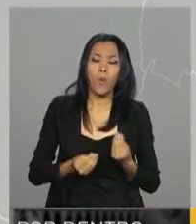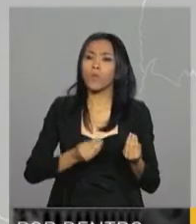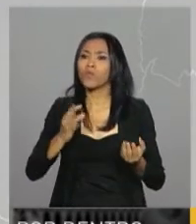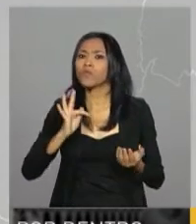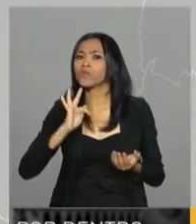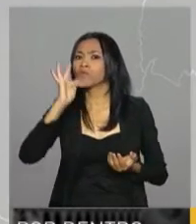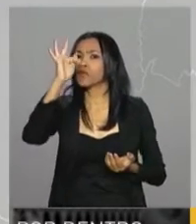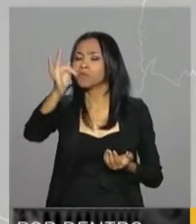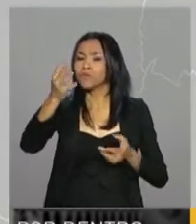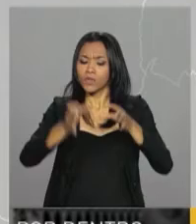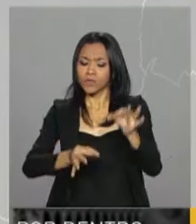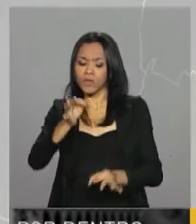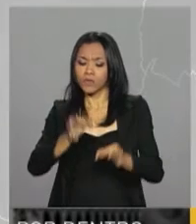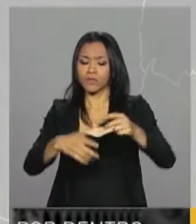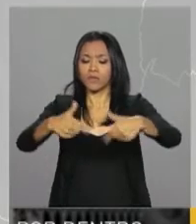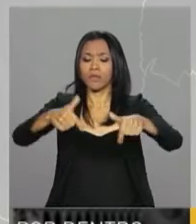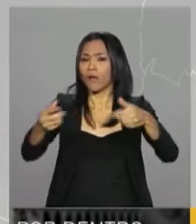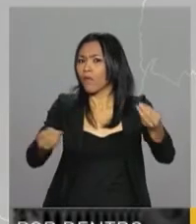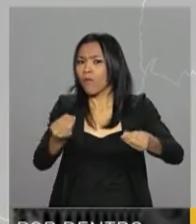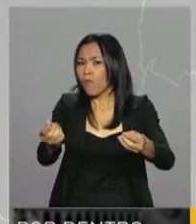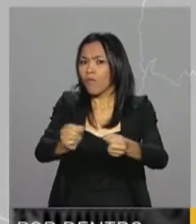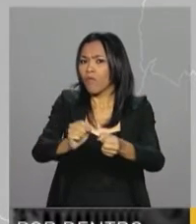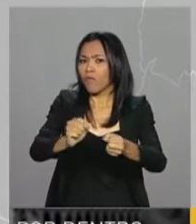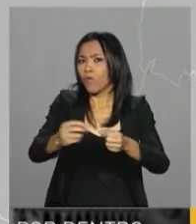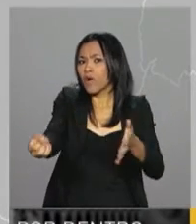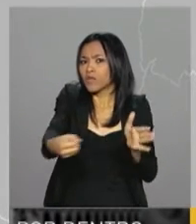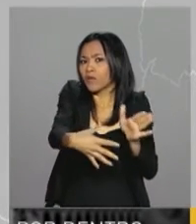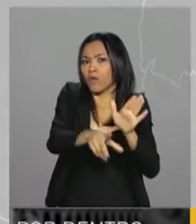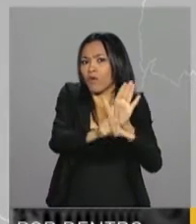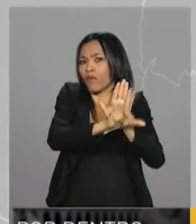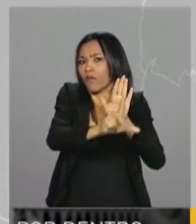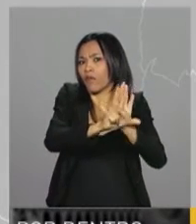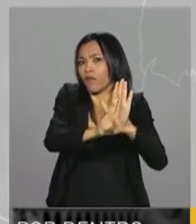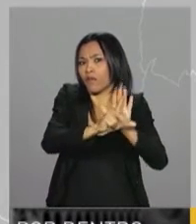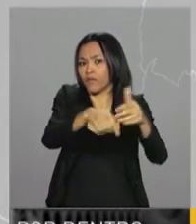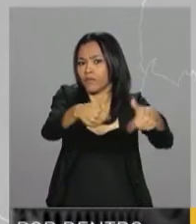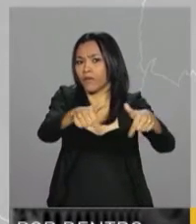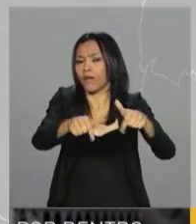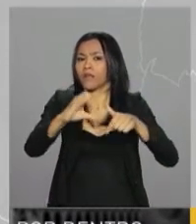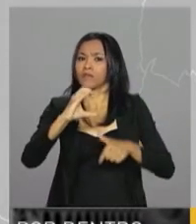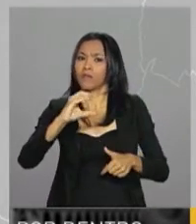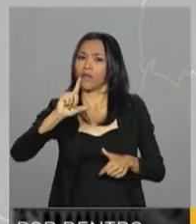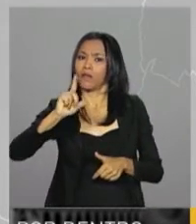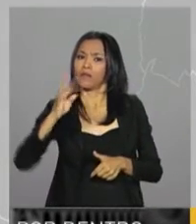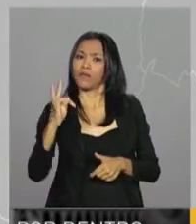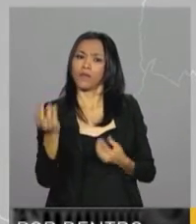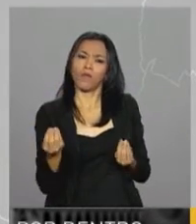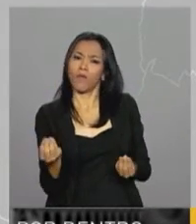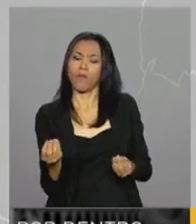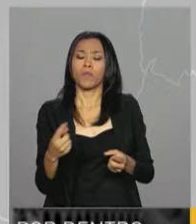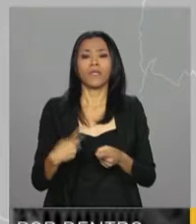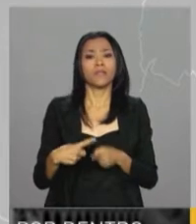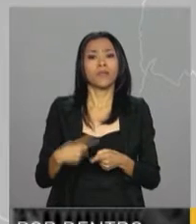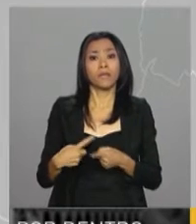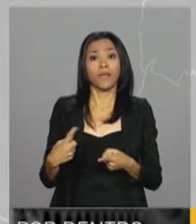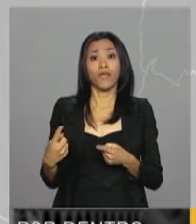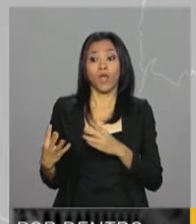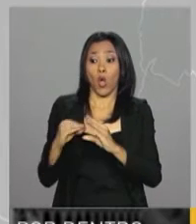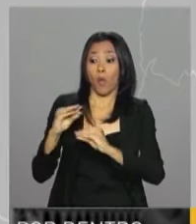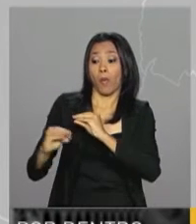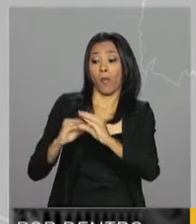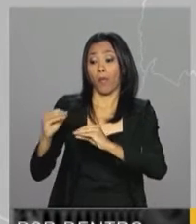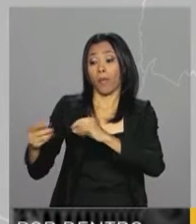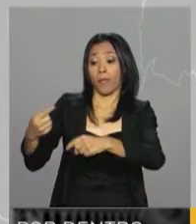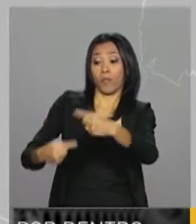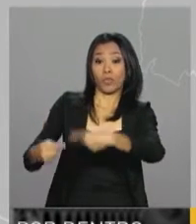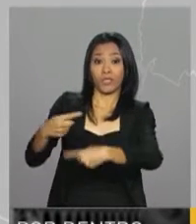por conta das recentes medidas do governo federal que modifica a relação de trabalho é e também por conta de comentários na esfera política que